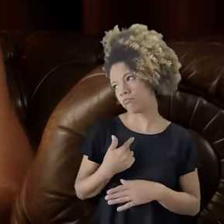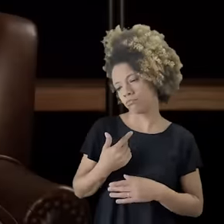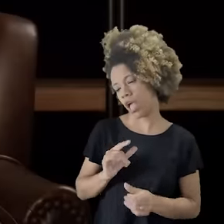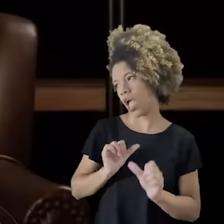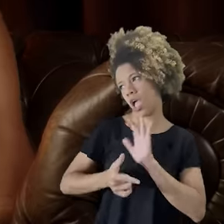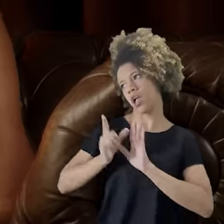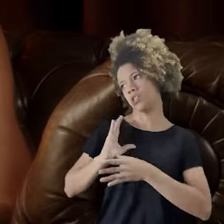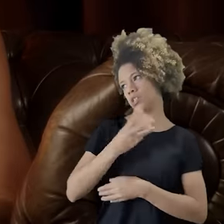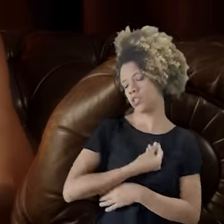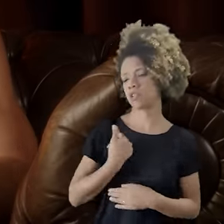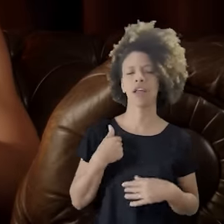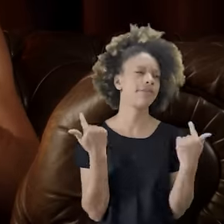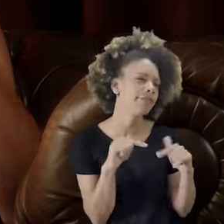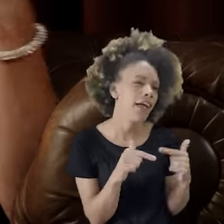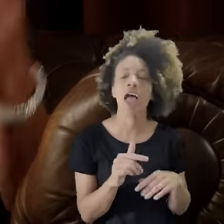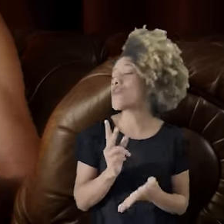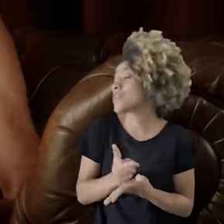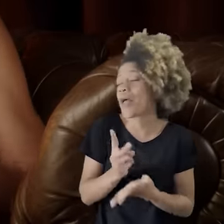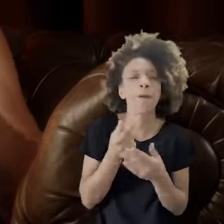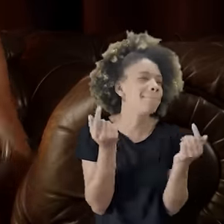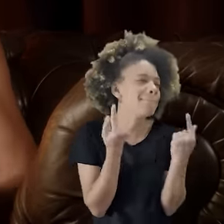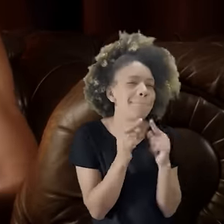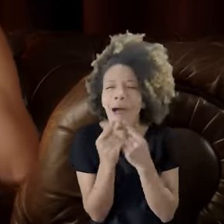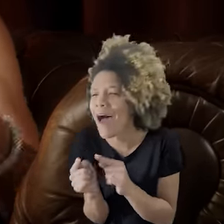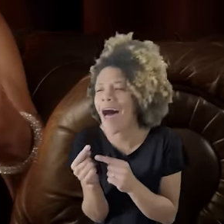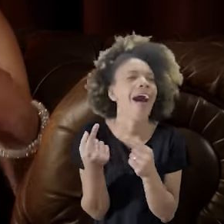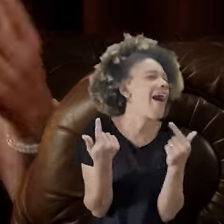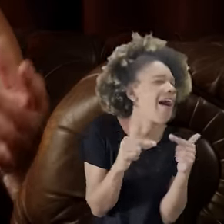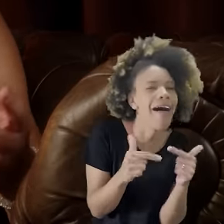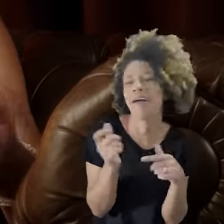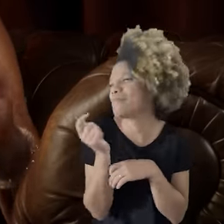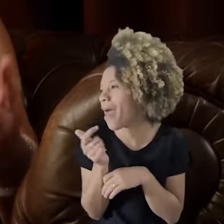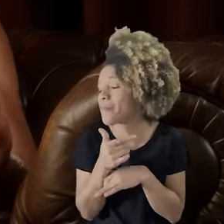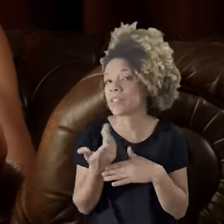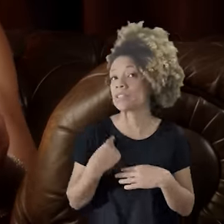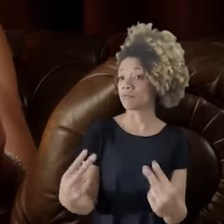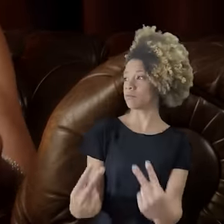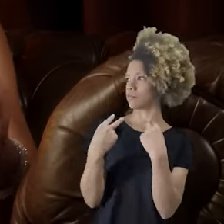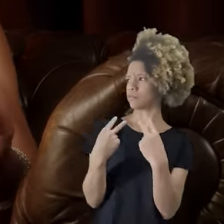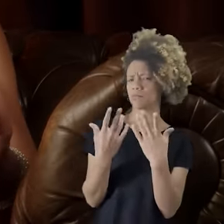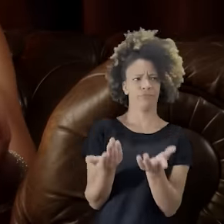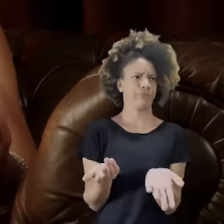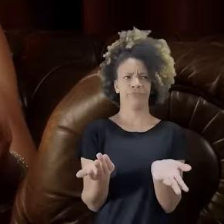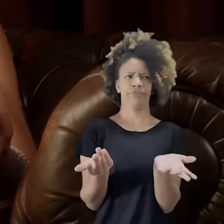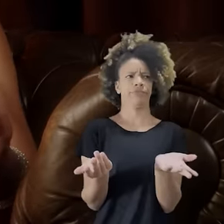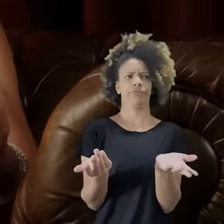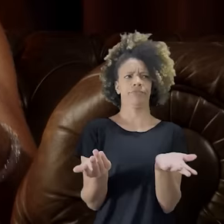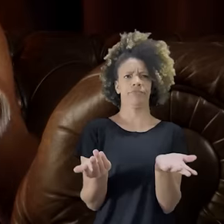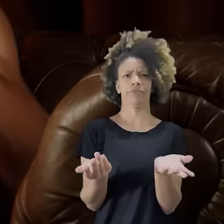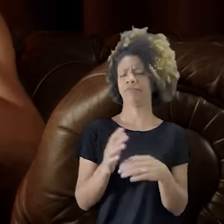você é muito engraçado eu sempre fui muito de de piada brincar então tem muita gente que olha pra mim fala assim ah